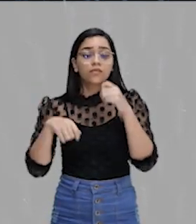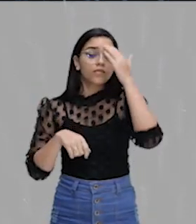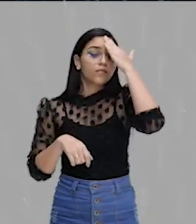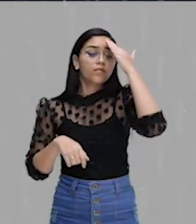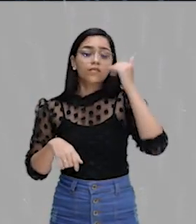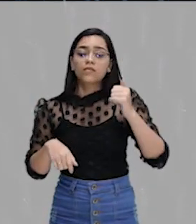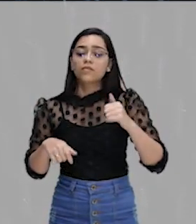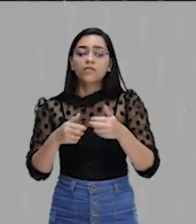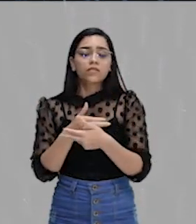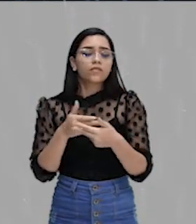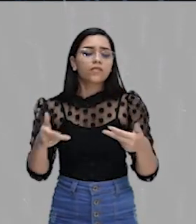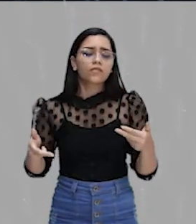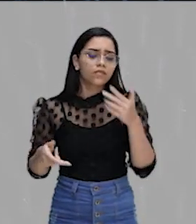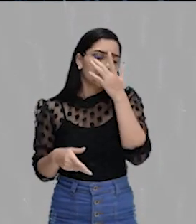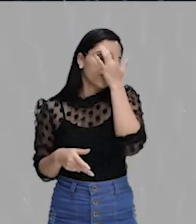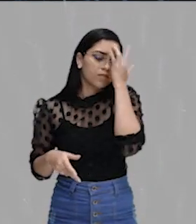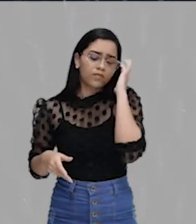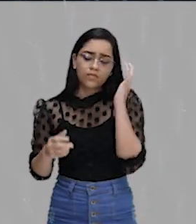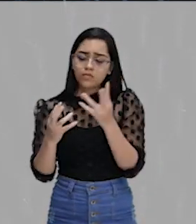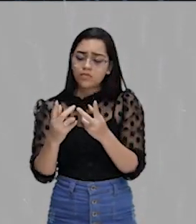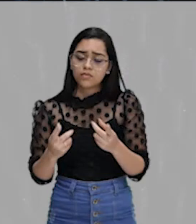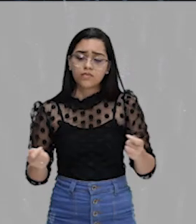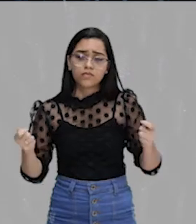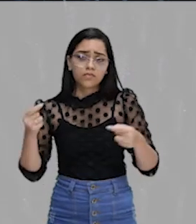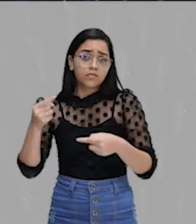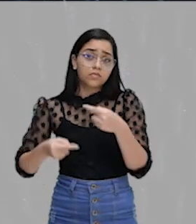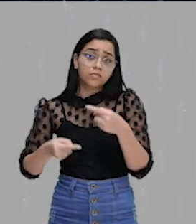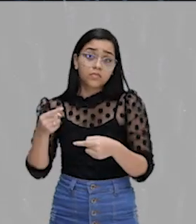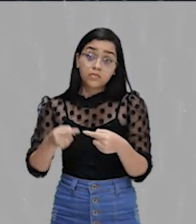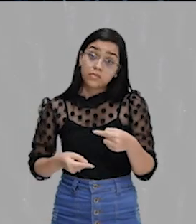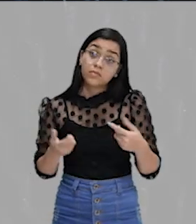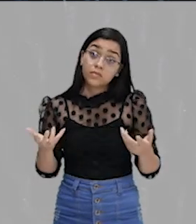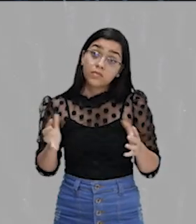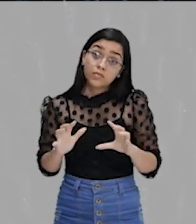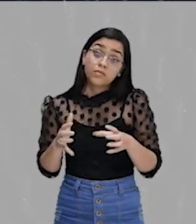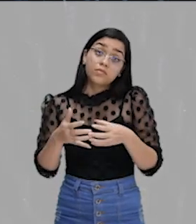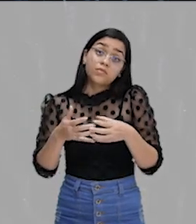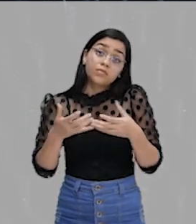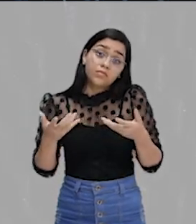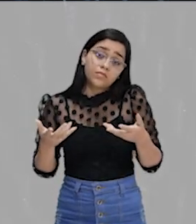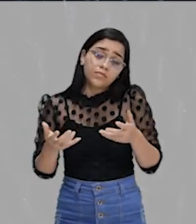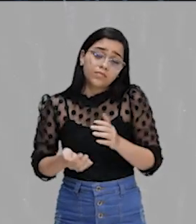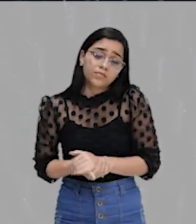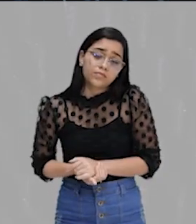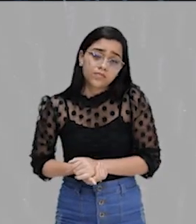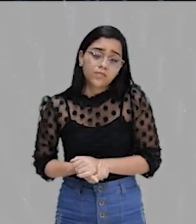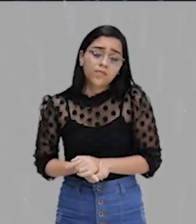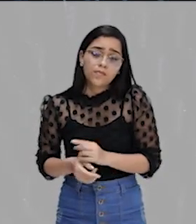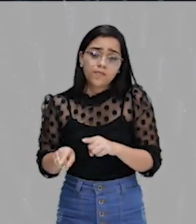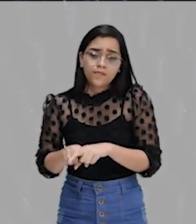onde estavam milhares de desaparecidos, né, políticos, a Comissão da Verdade. A Comissão, na verdade, ainda conseguiu encontrar os